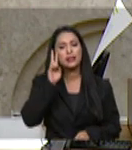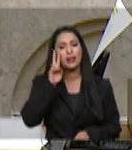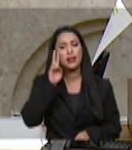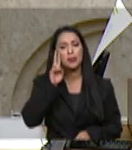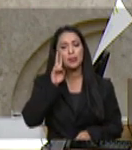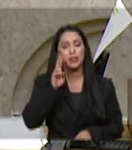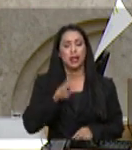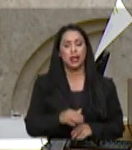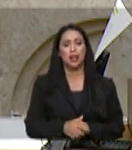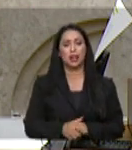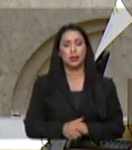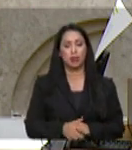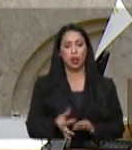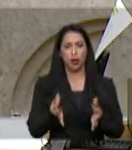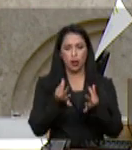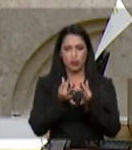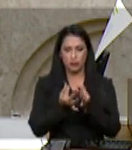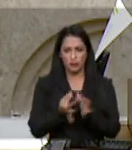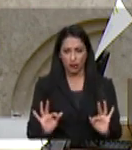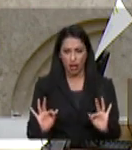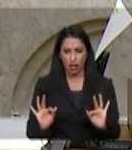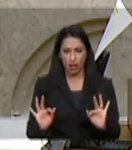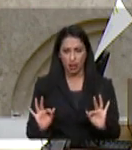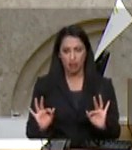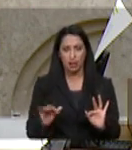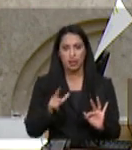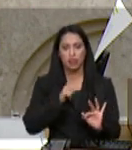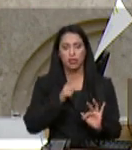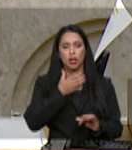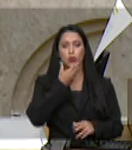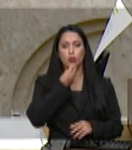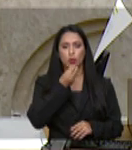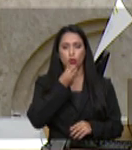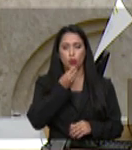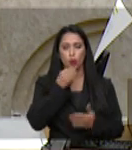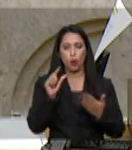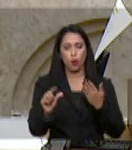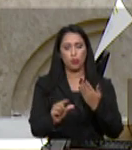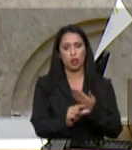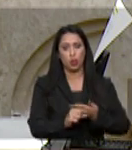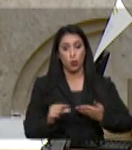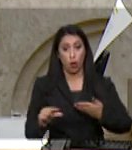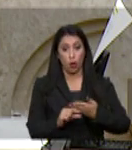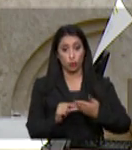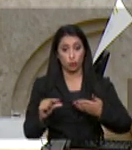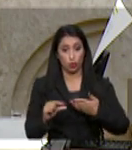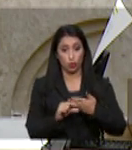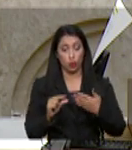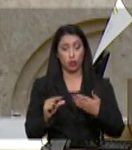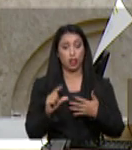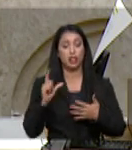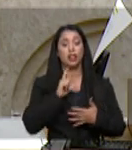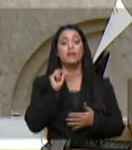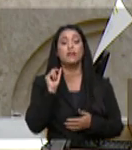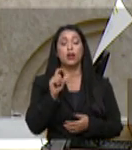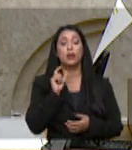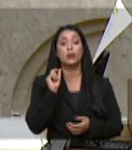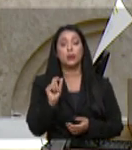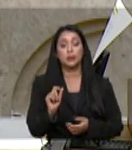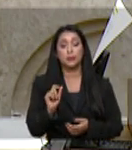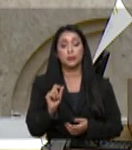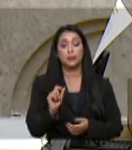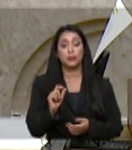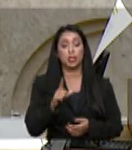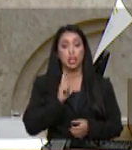aquela velha frase famosa frase do jus soli Bauhaus quando afirmou que seria